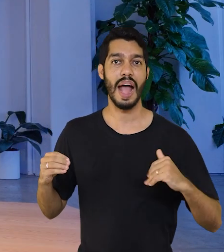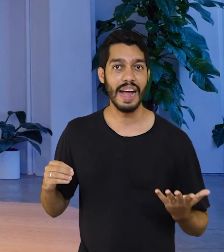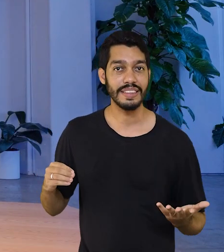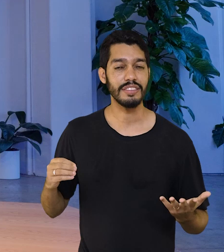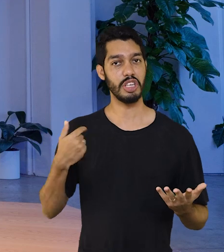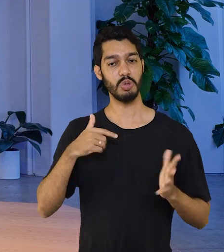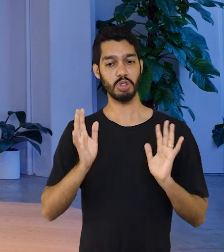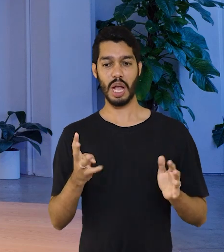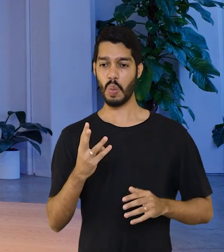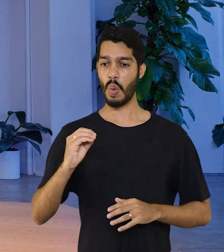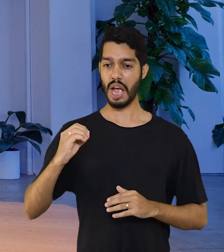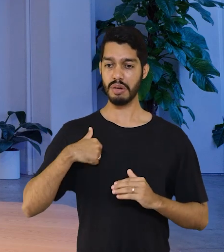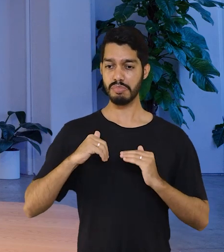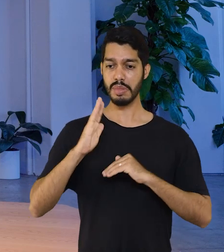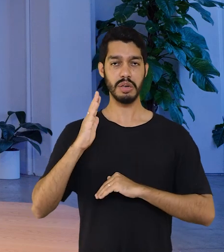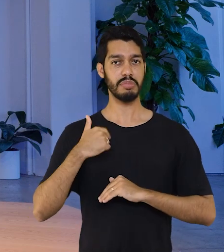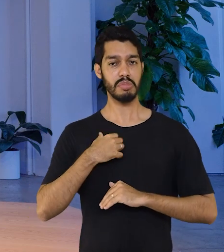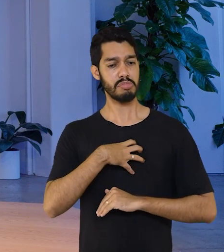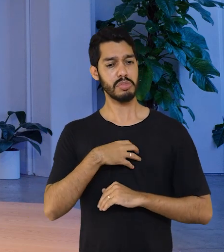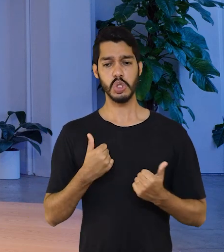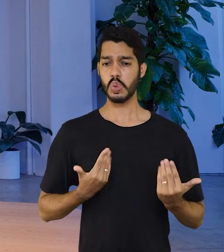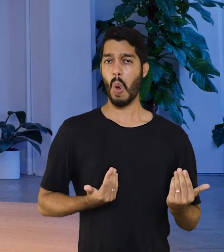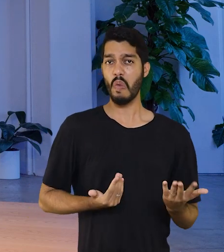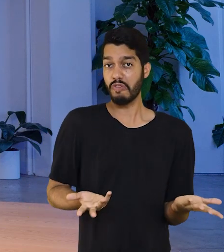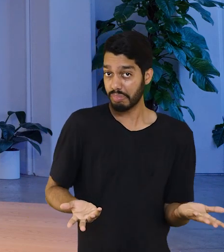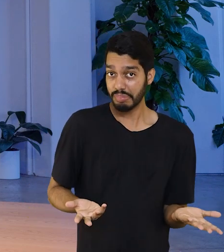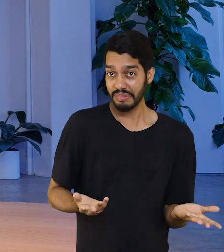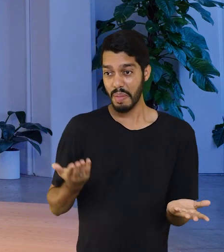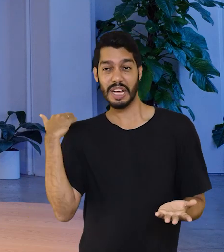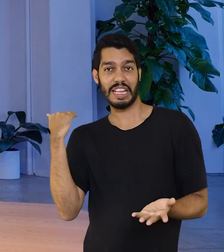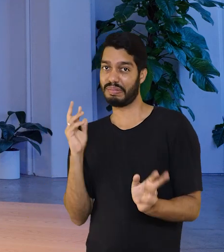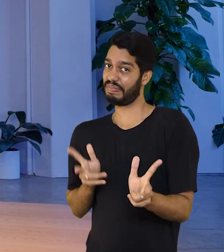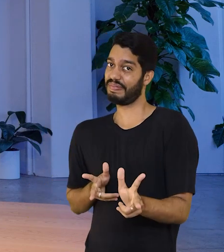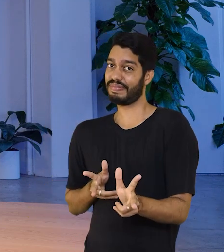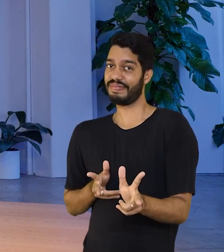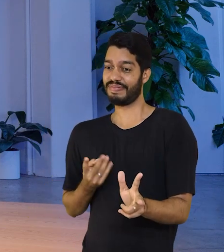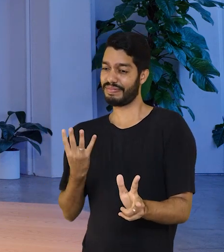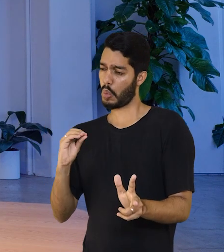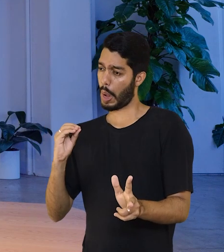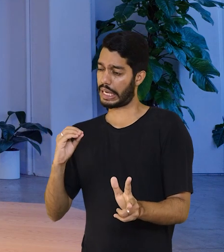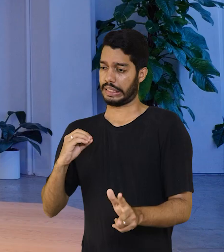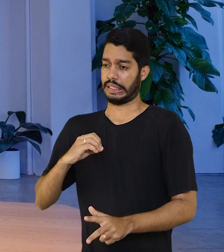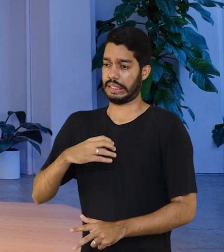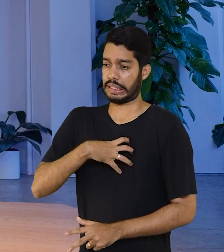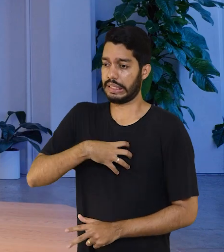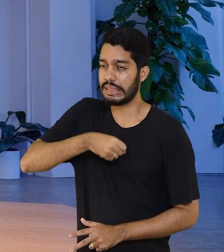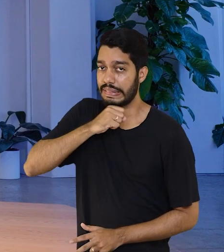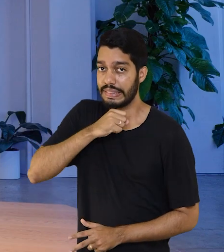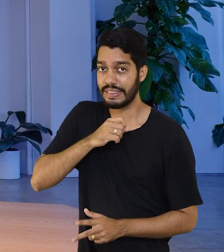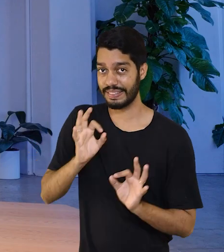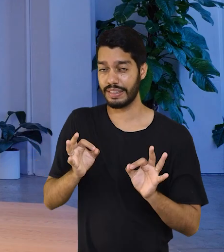aos novos 40, enfim. Então, eu passei dos 40, me sinto jovem. E tenho ainda uma vida inteira pela